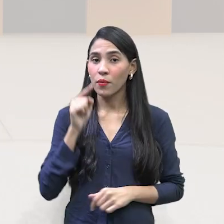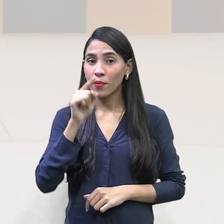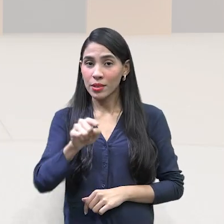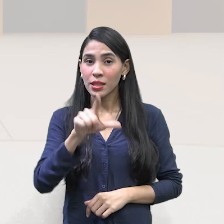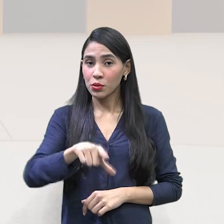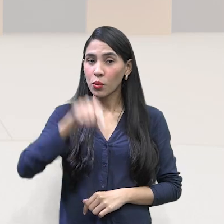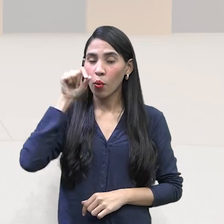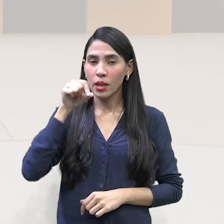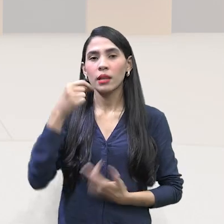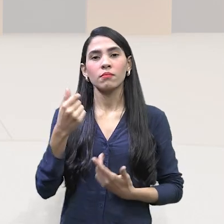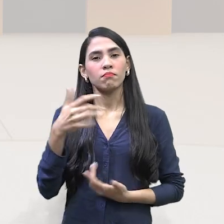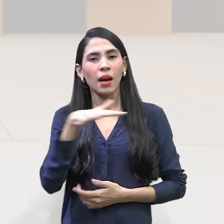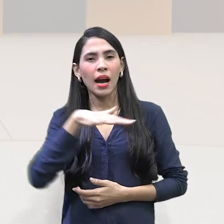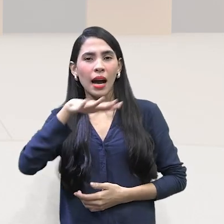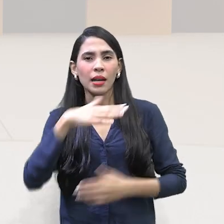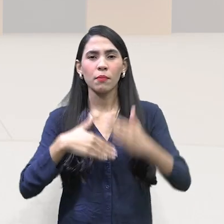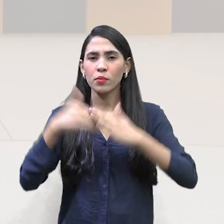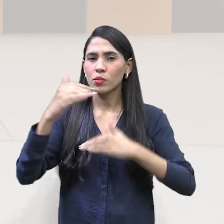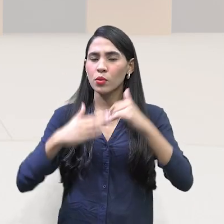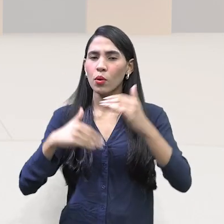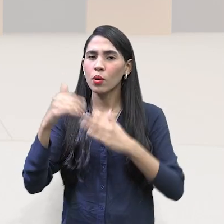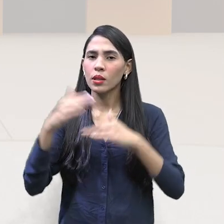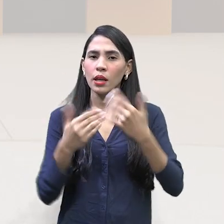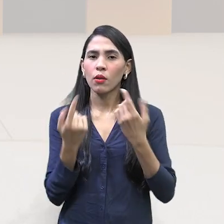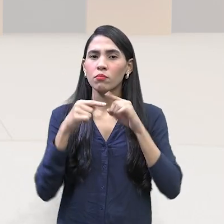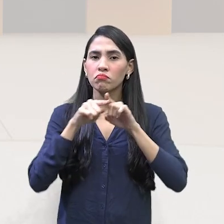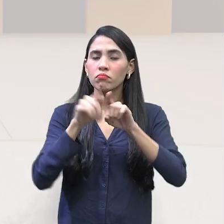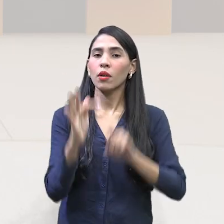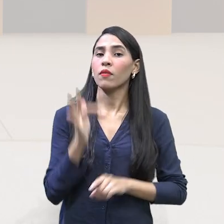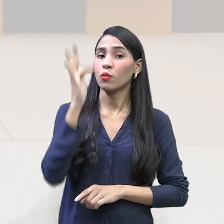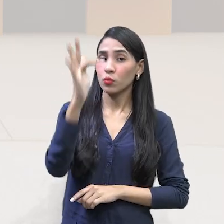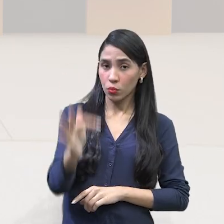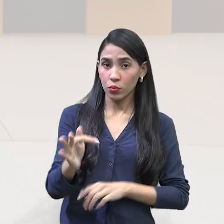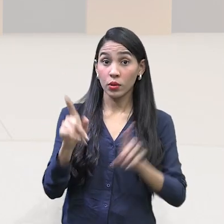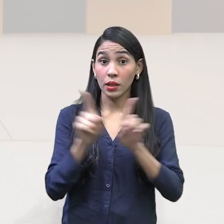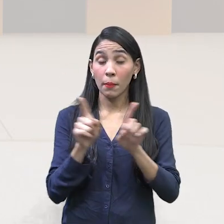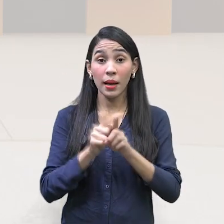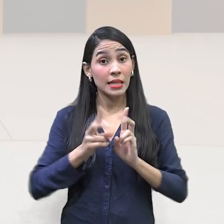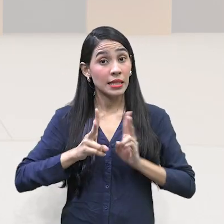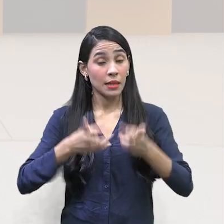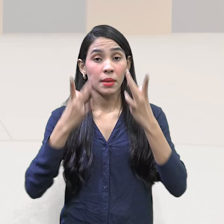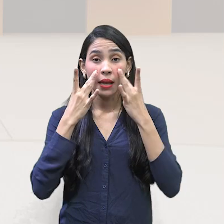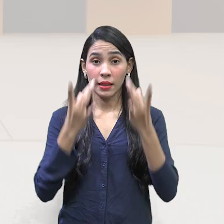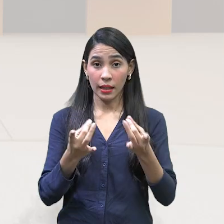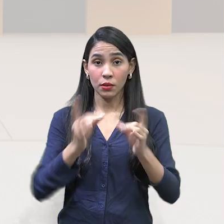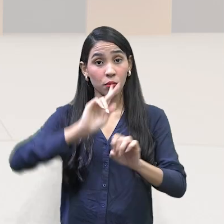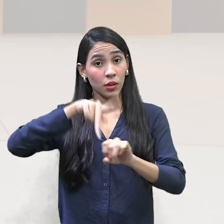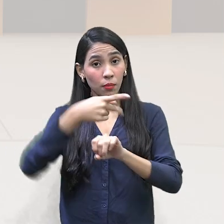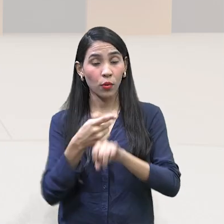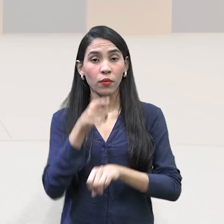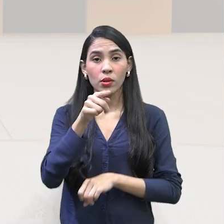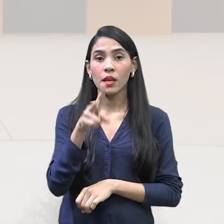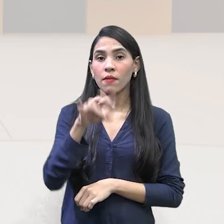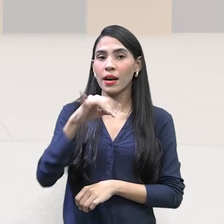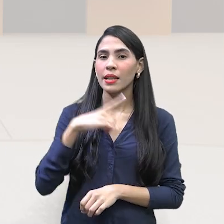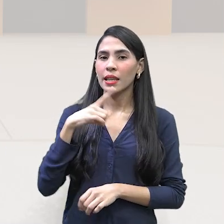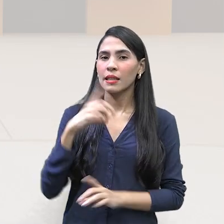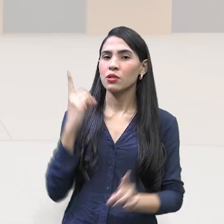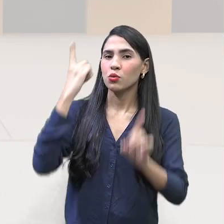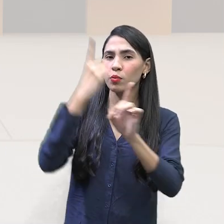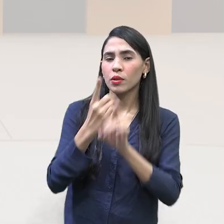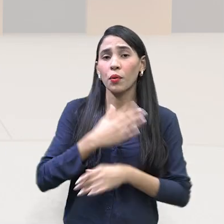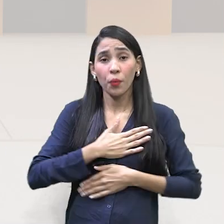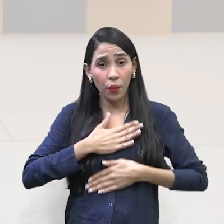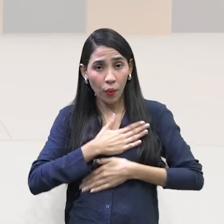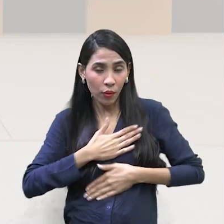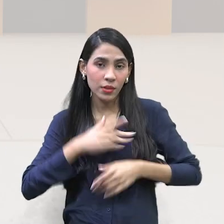escolher um caminho profissional mais alinhado com as demandas do futuro, é estar de olho sempre. Depois você vai descobrir o que você